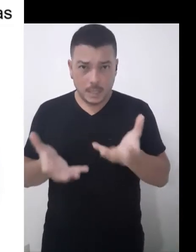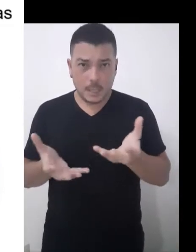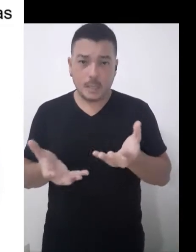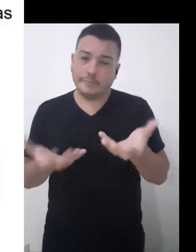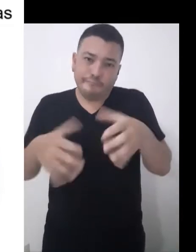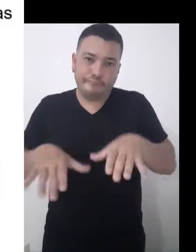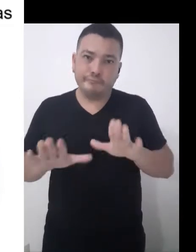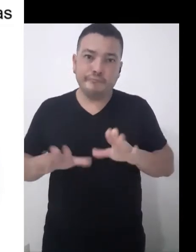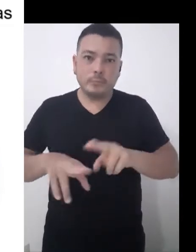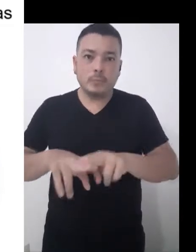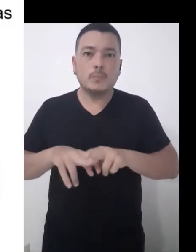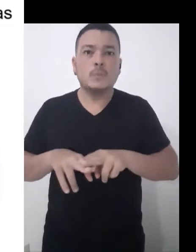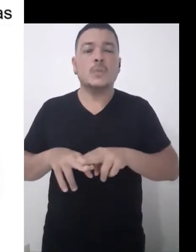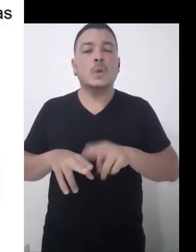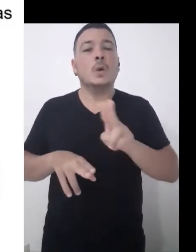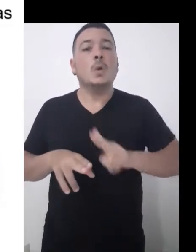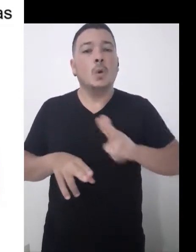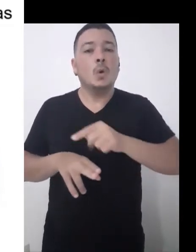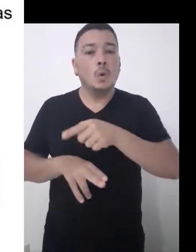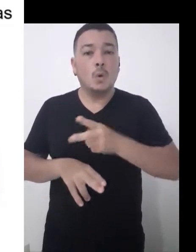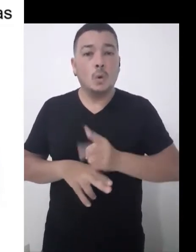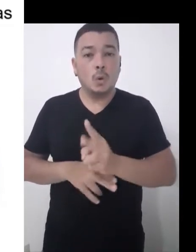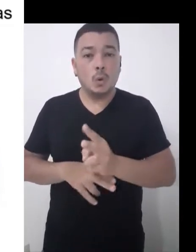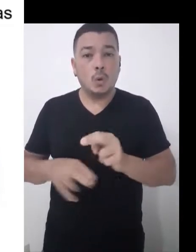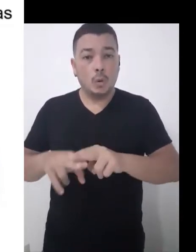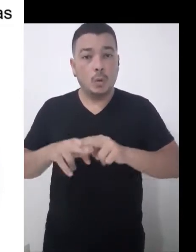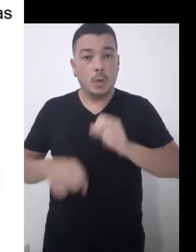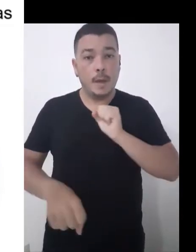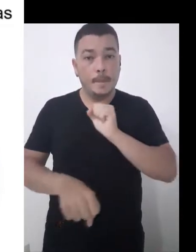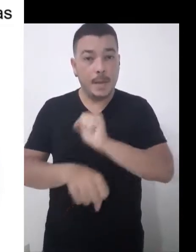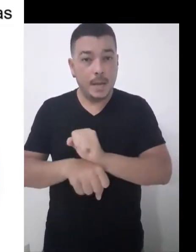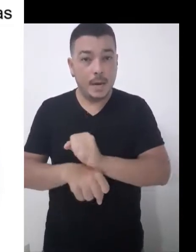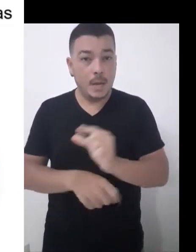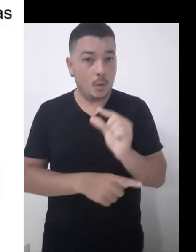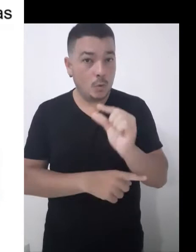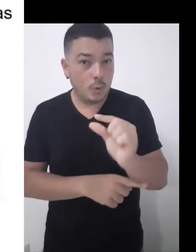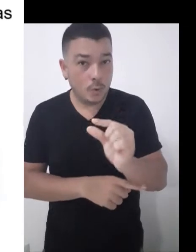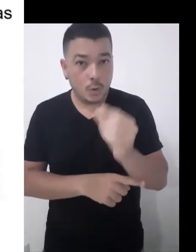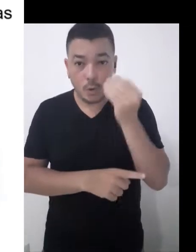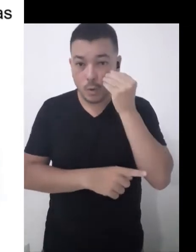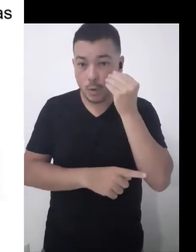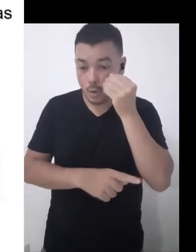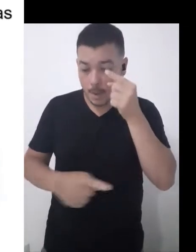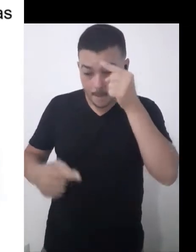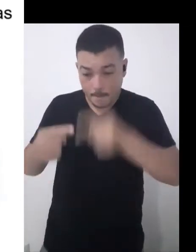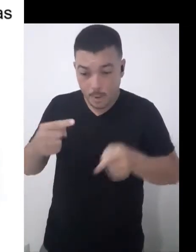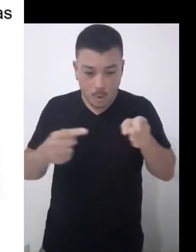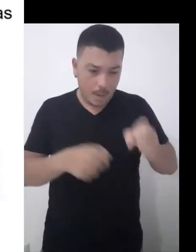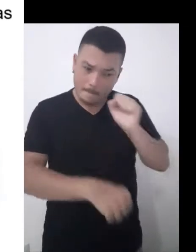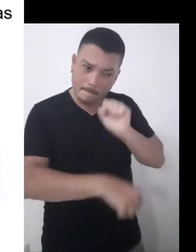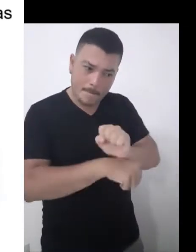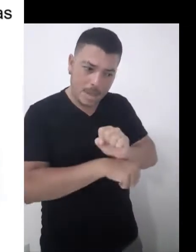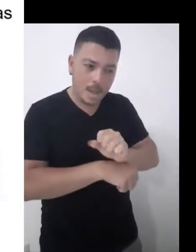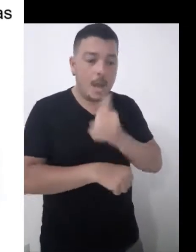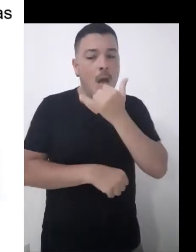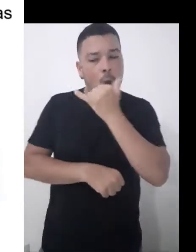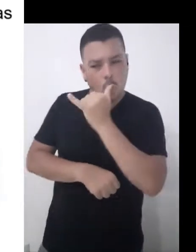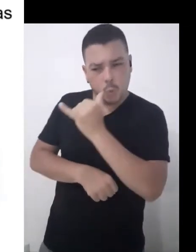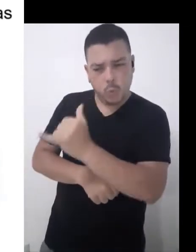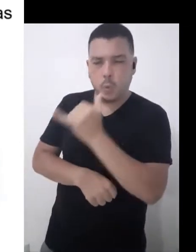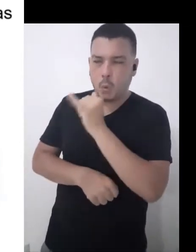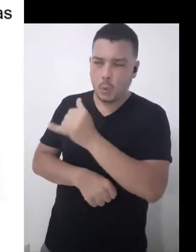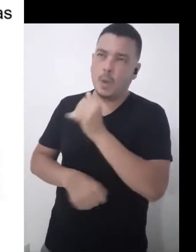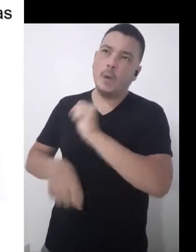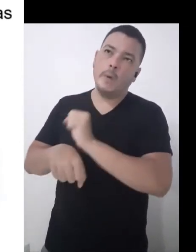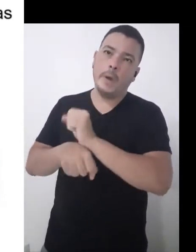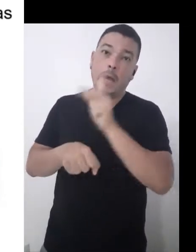usando a máquina, o computador, então eu preciso parar um tempinho, proibir o acesso àqueles chips de memória para recarregar aqueles